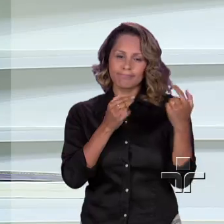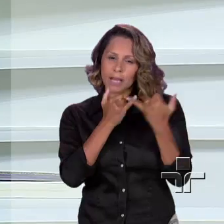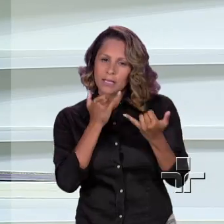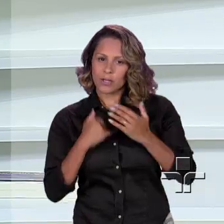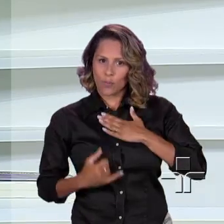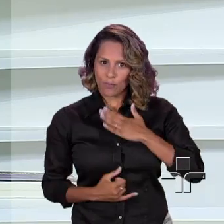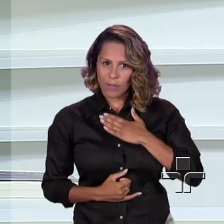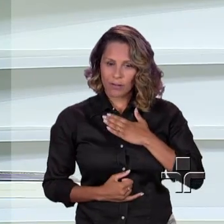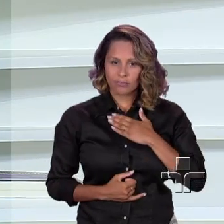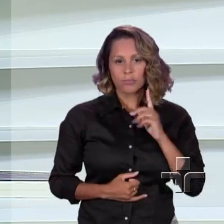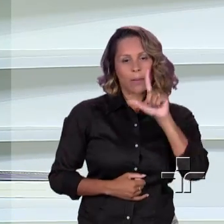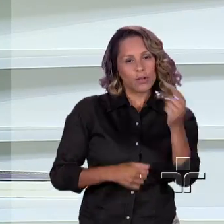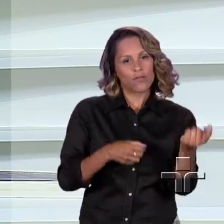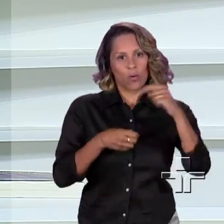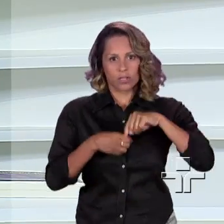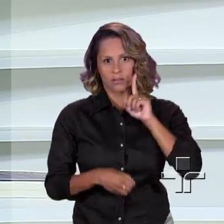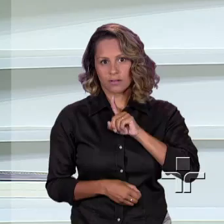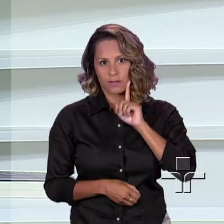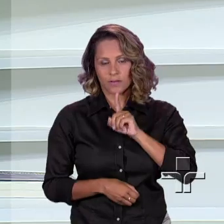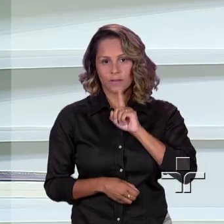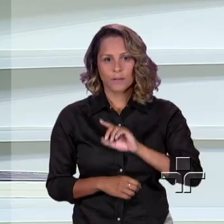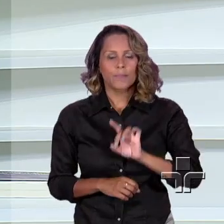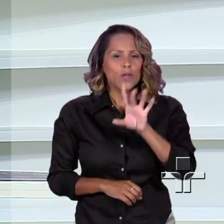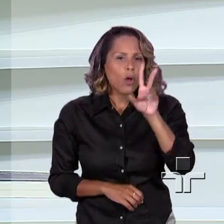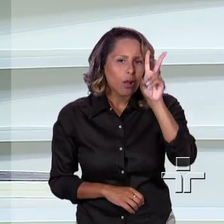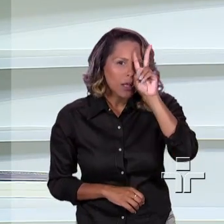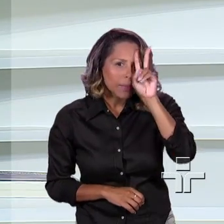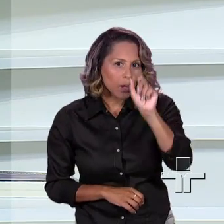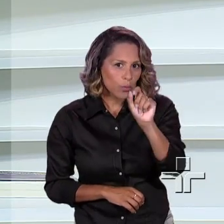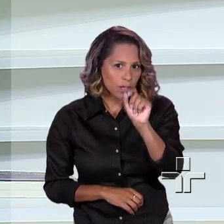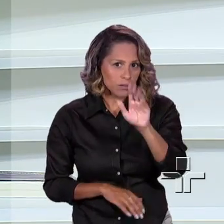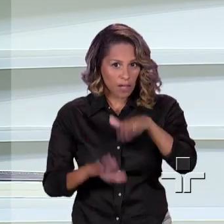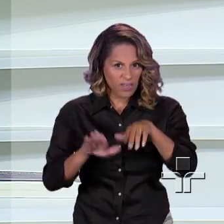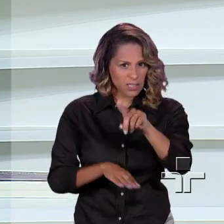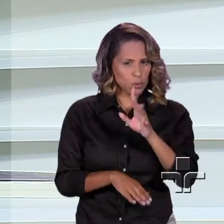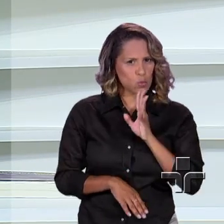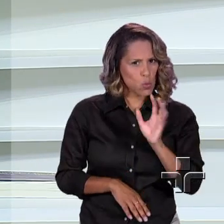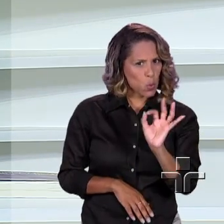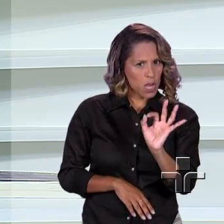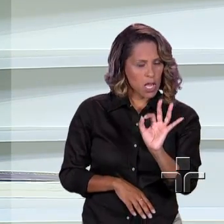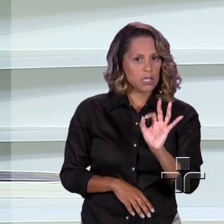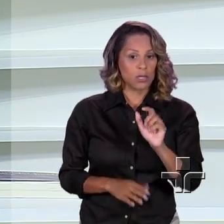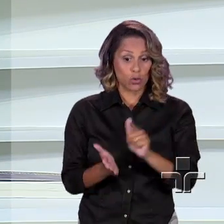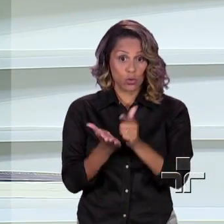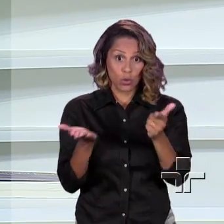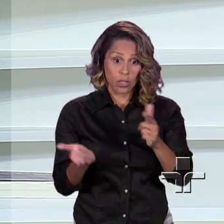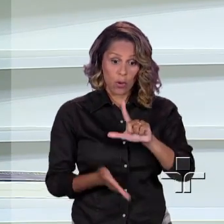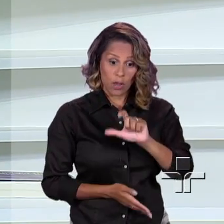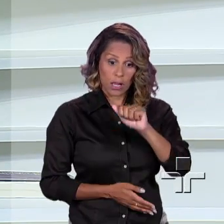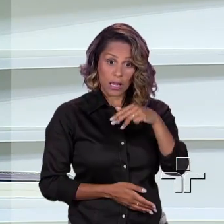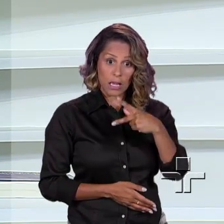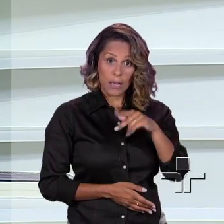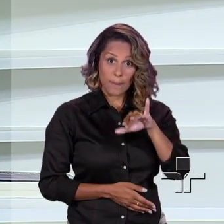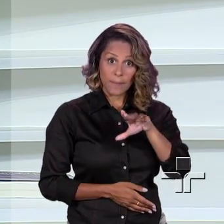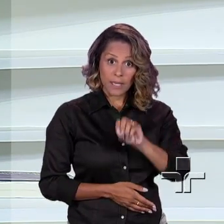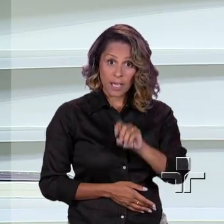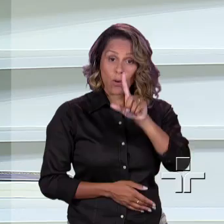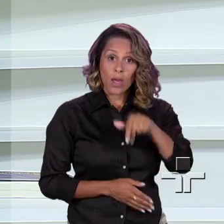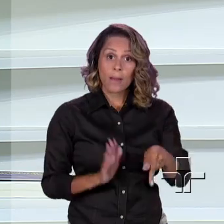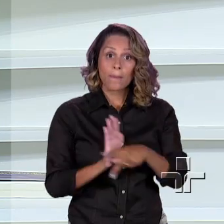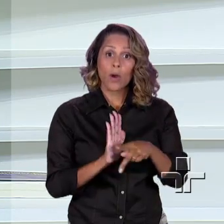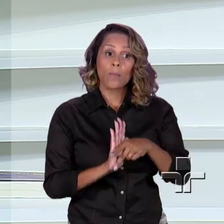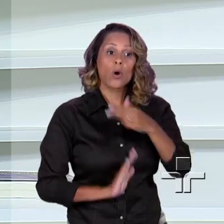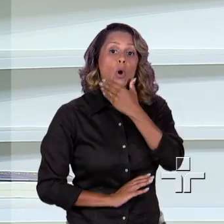para lembrar, que o pessoal talvez não conheça, o jornal Lampião da Esquina era editado pelo Aguinaldo Silva, atualmente